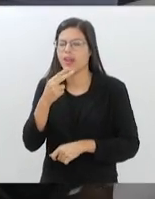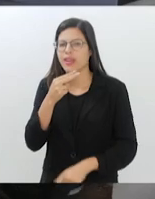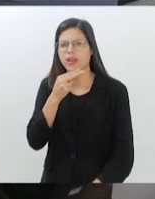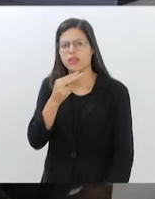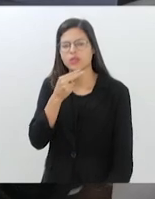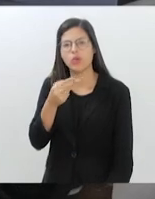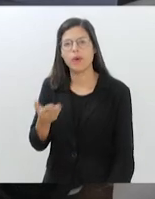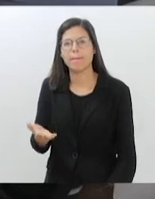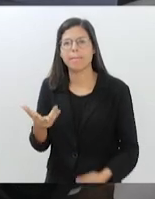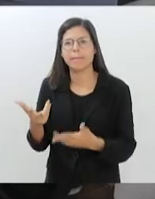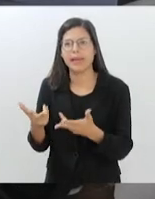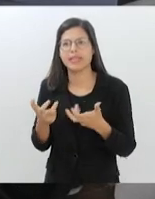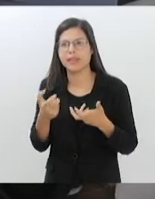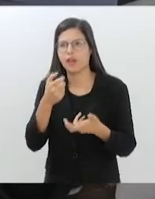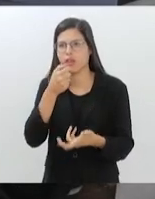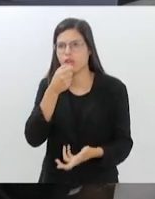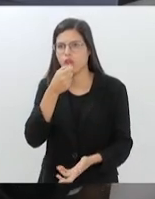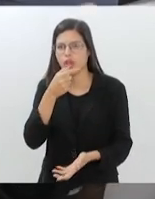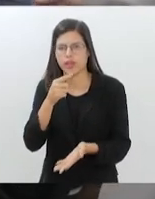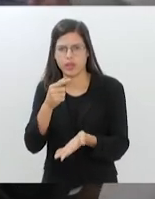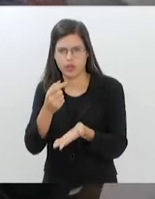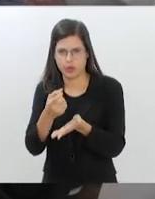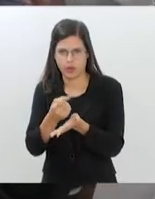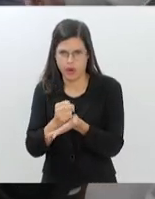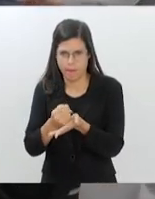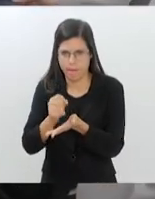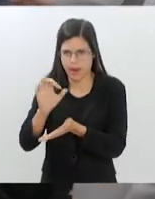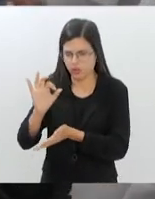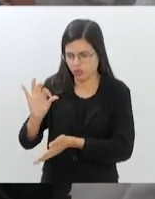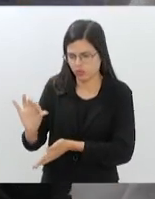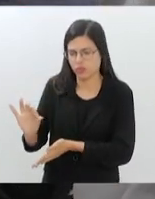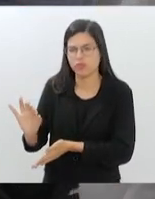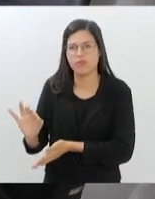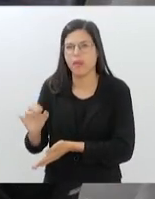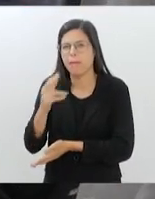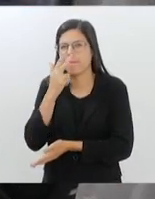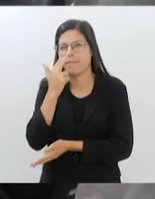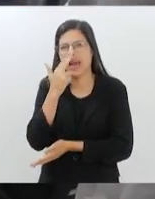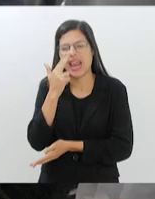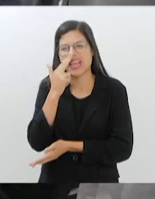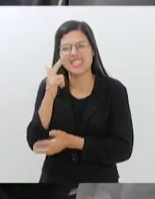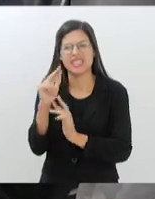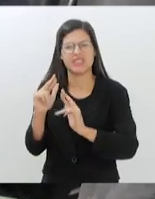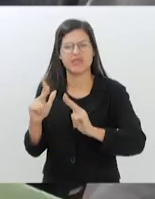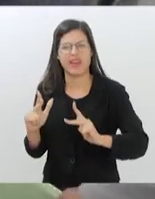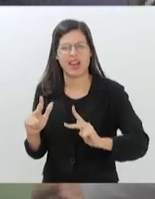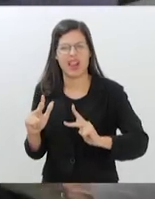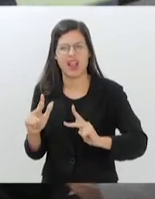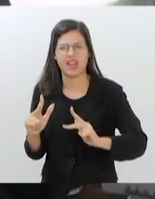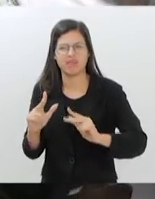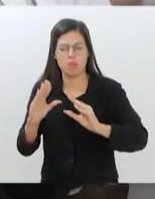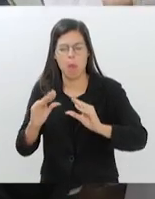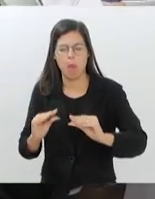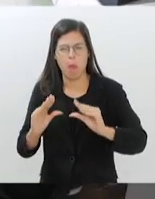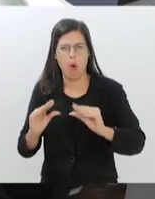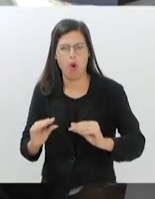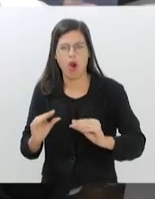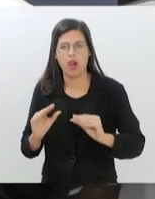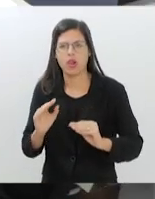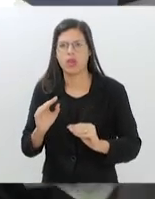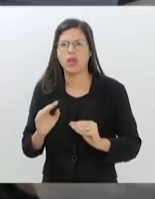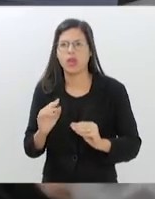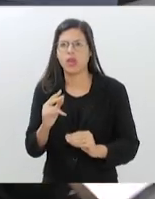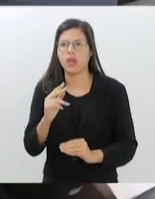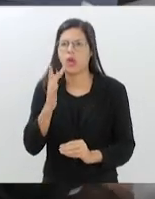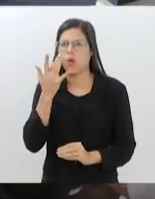t mais a mesma consistência eles chegam mole e eu acho que isso é devido ao calor